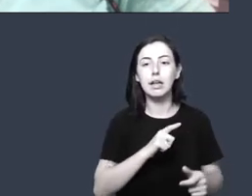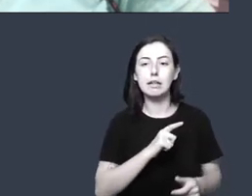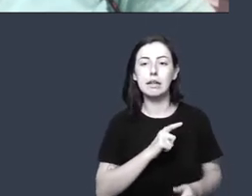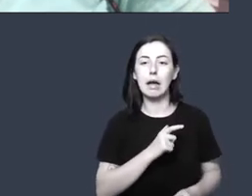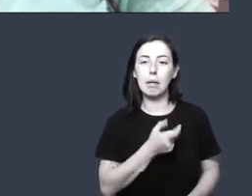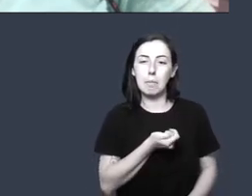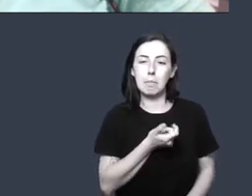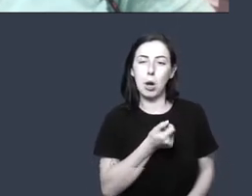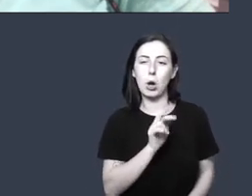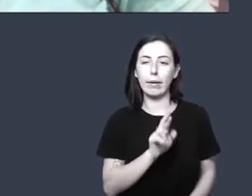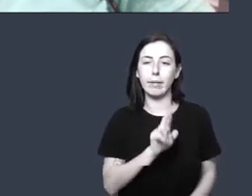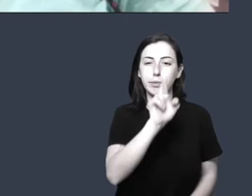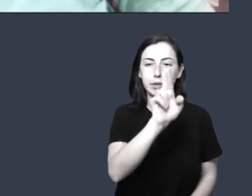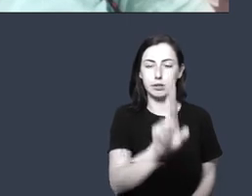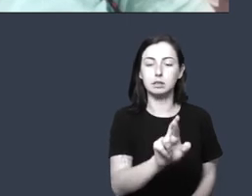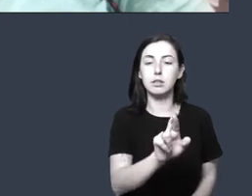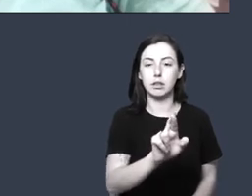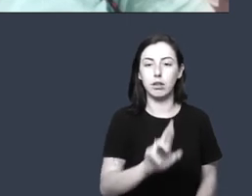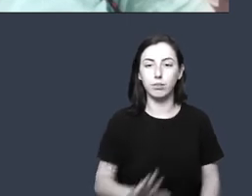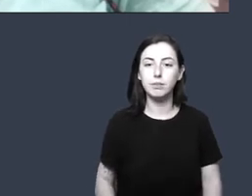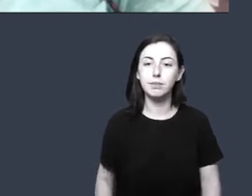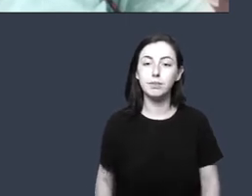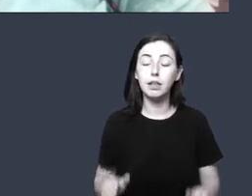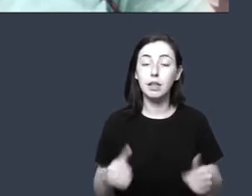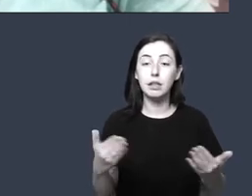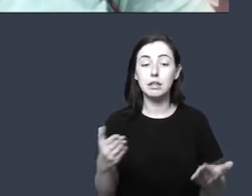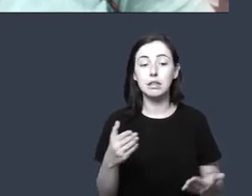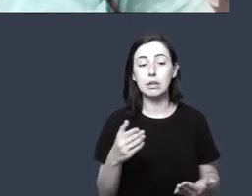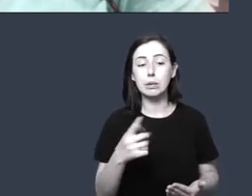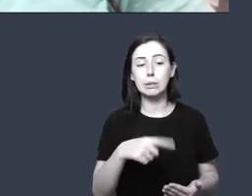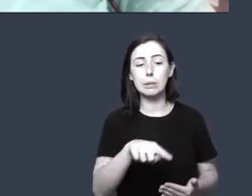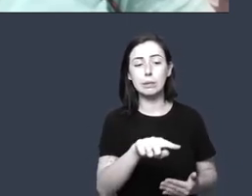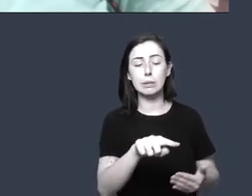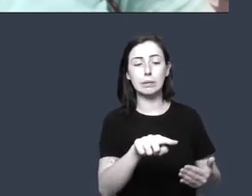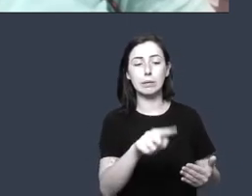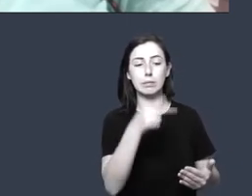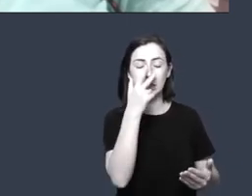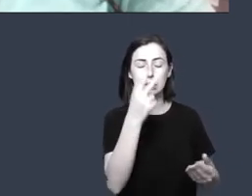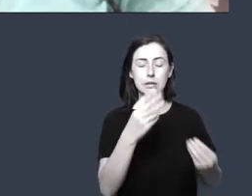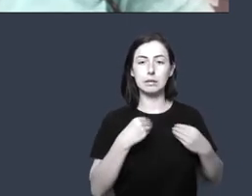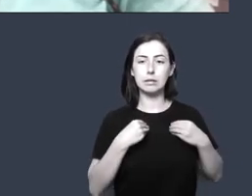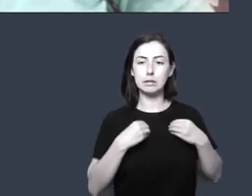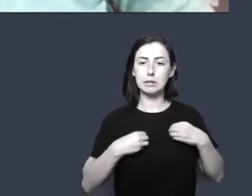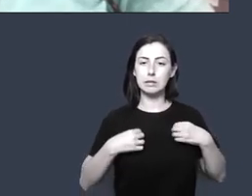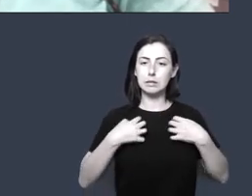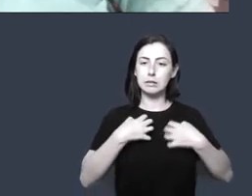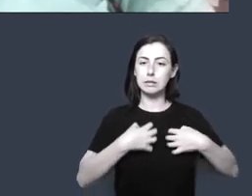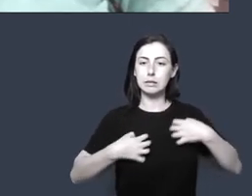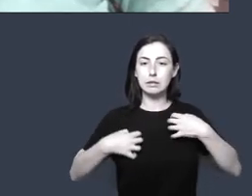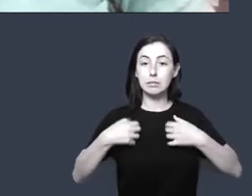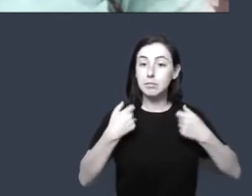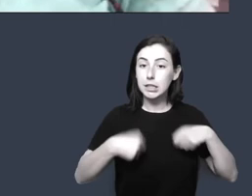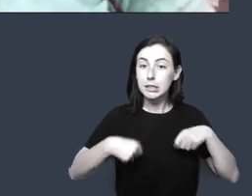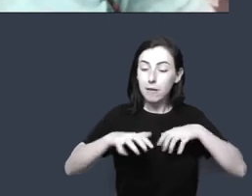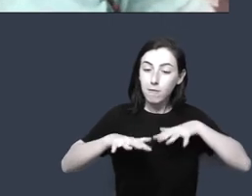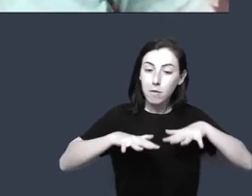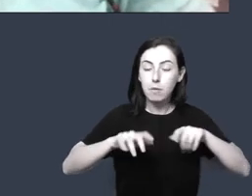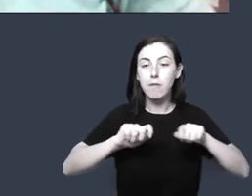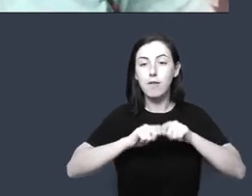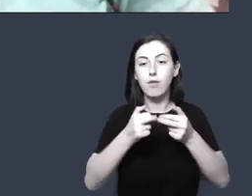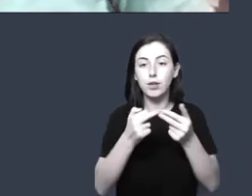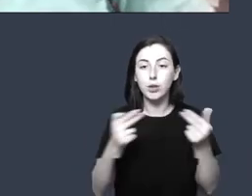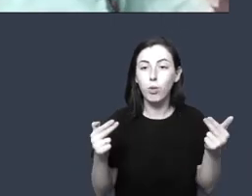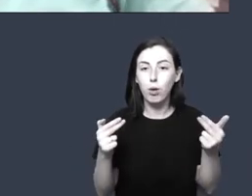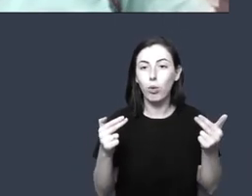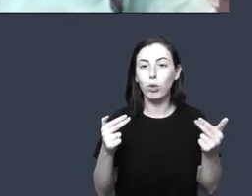minorias. E aquilo me deu um inquietamento em que eu tinha que fazer alguma coisa, eu não podia ficar parada ouvindo e sabendo de tudo que